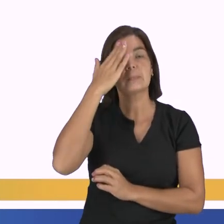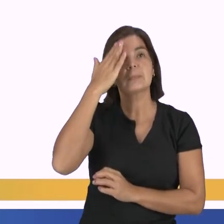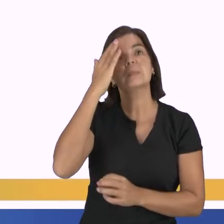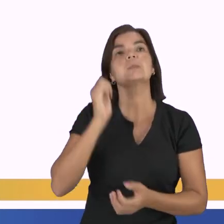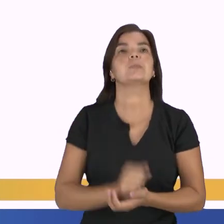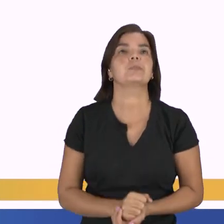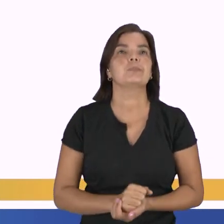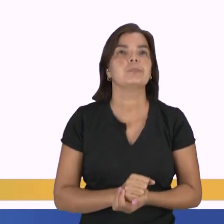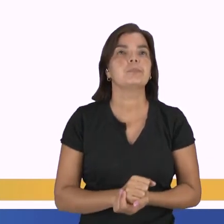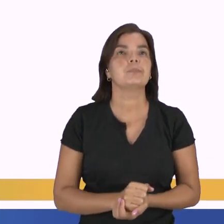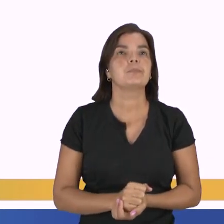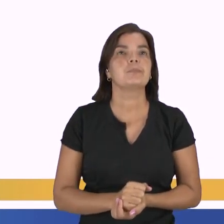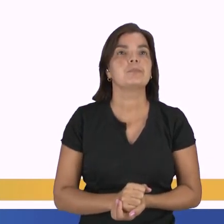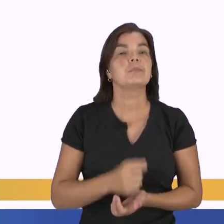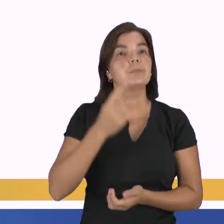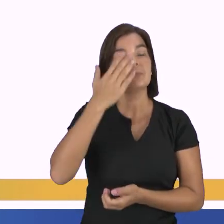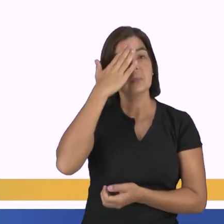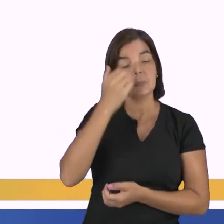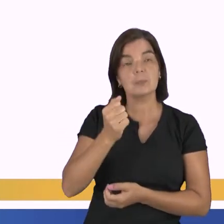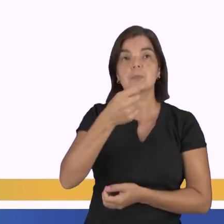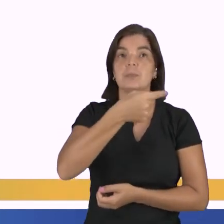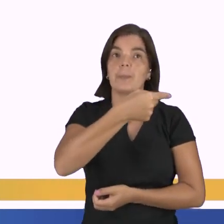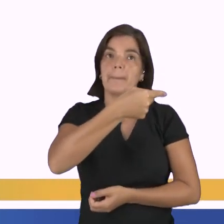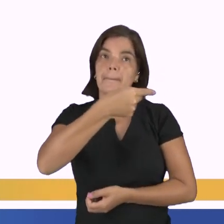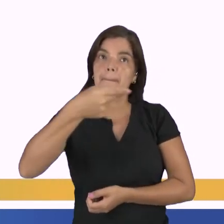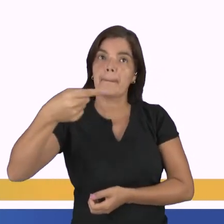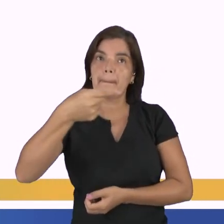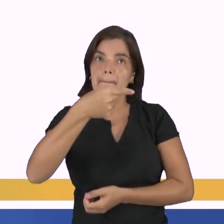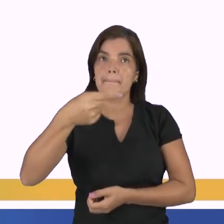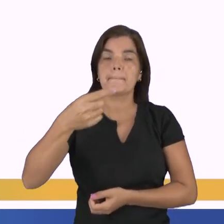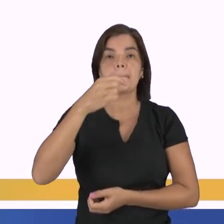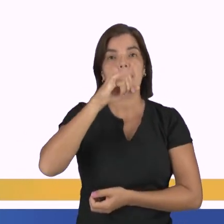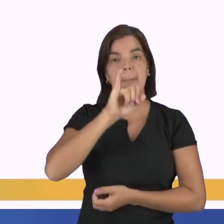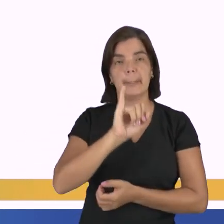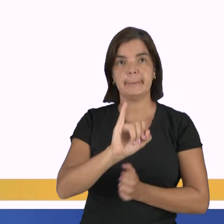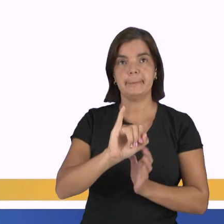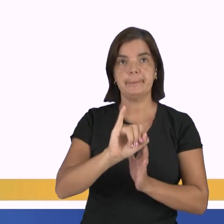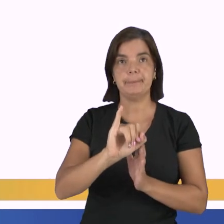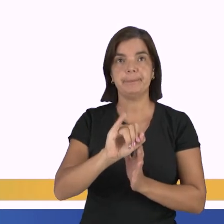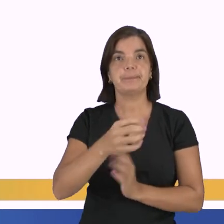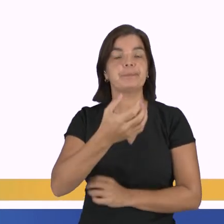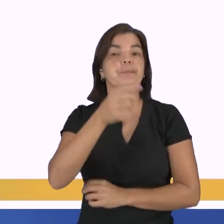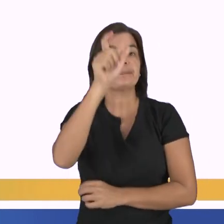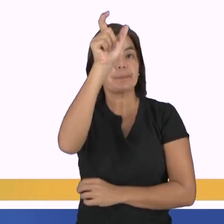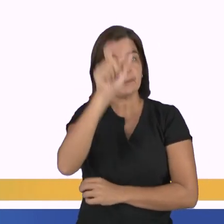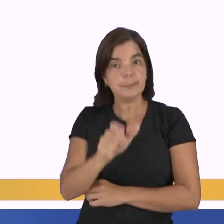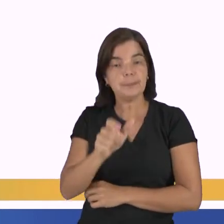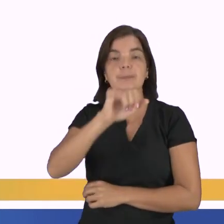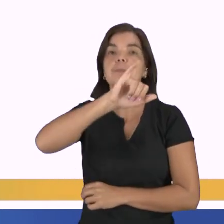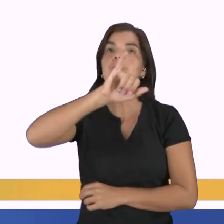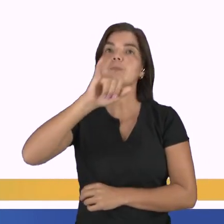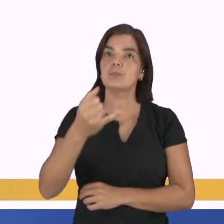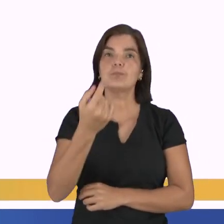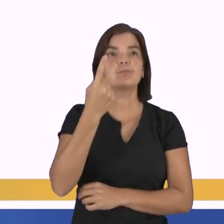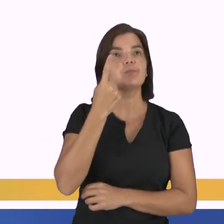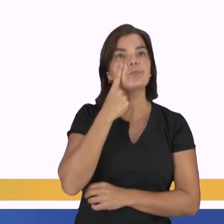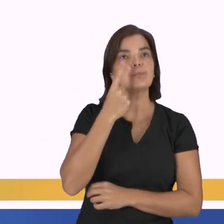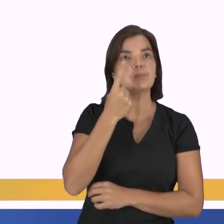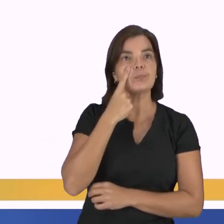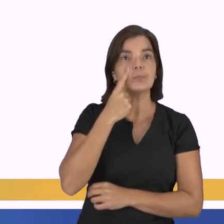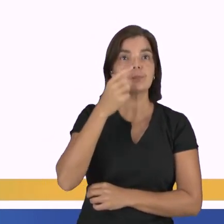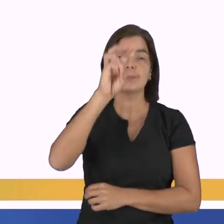entender a partir disso sabendo o sendo o número da linha indicado por e e o número da colônia de cada por j